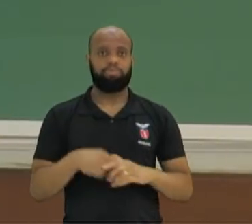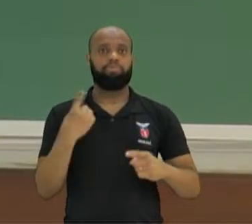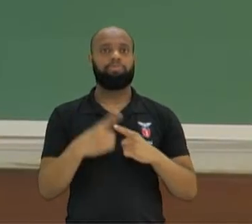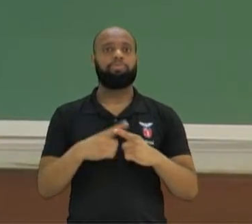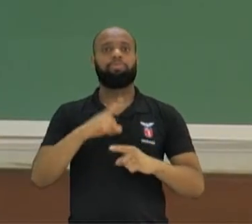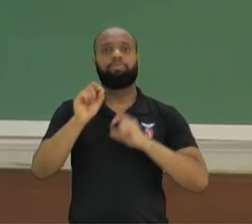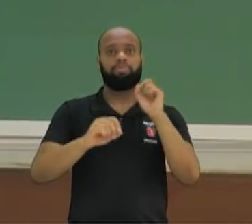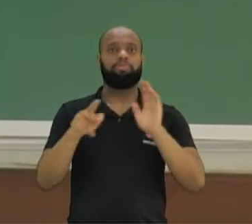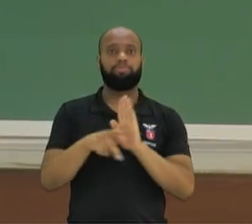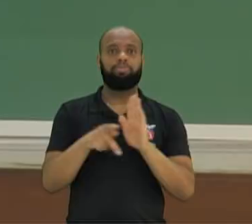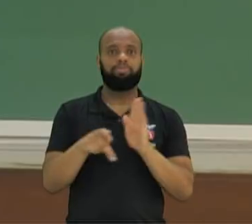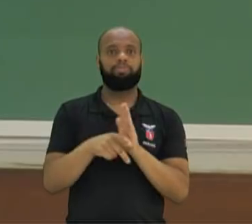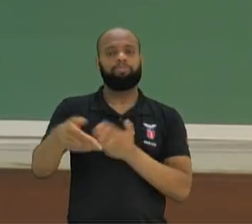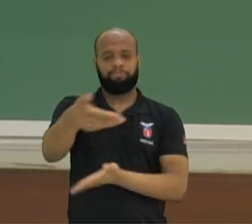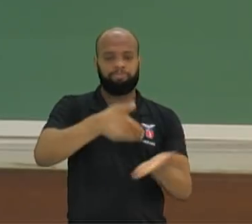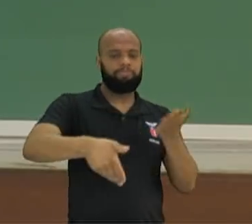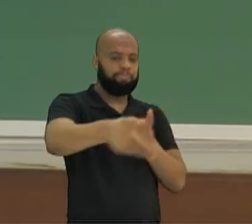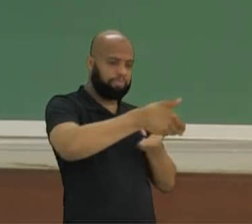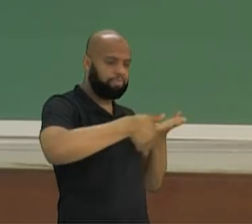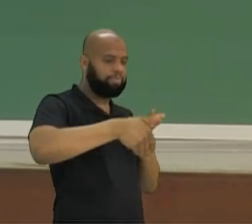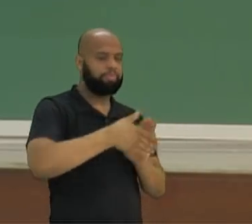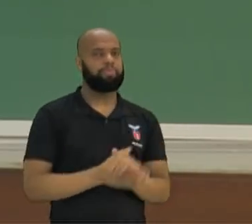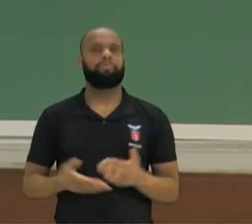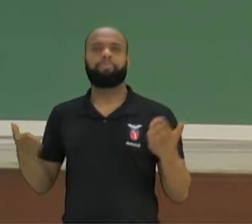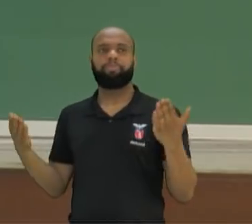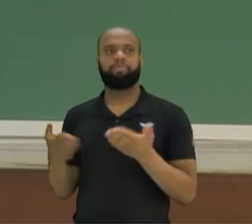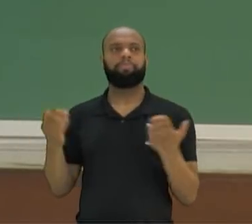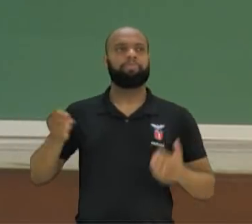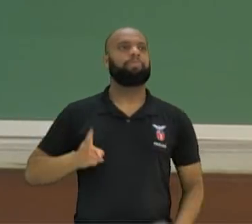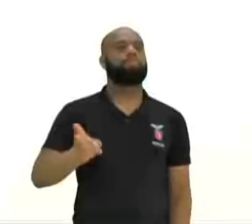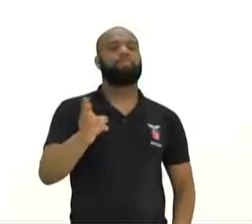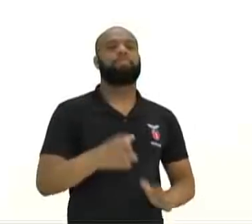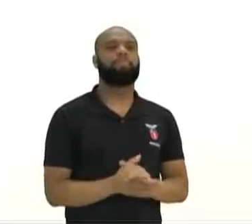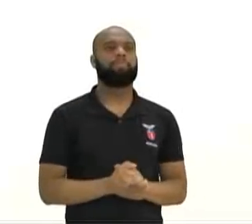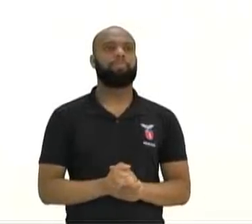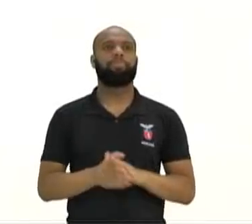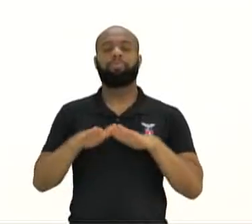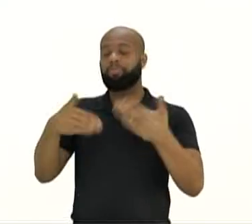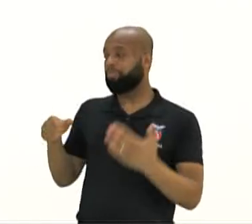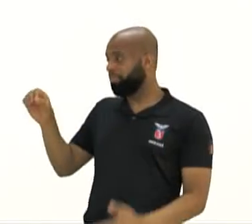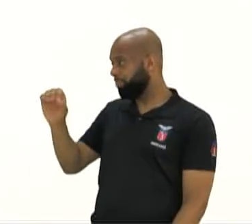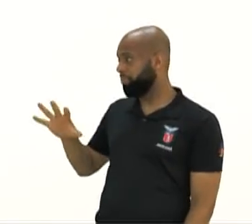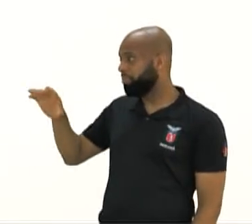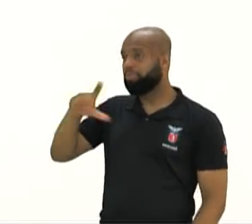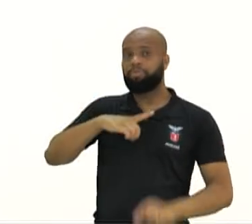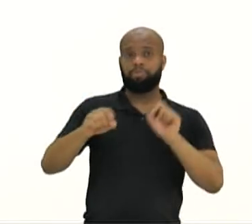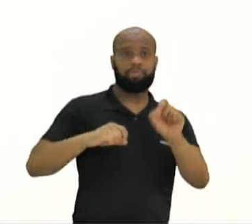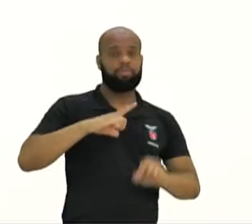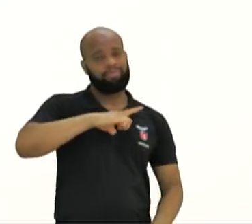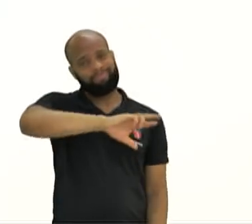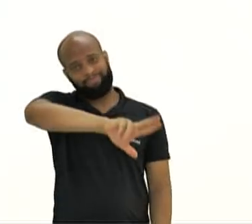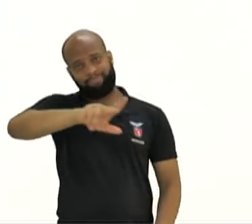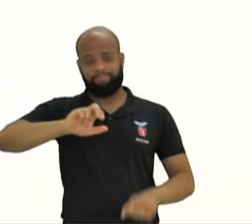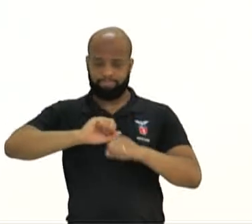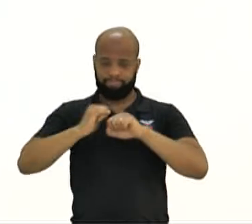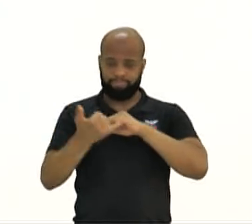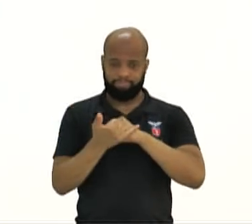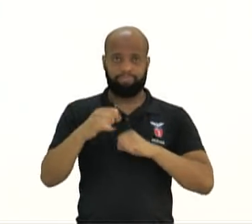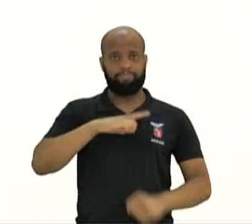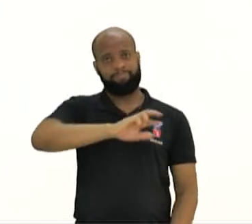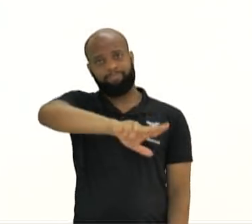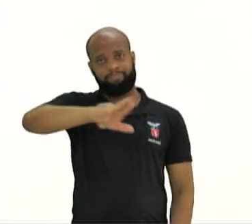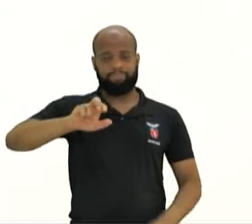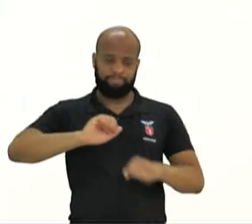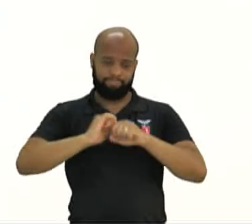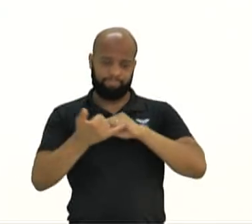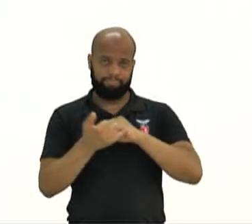para o setor de comércio. Vamos em frente. A Oceania, apesar de possuir muitas ilhas, né, são milhões de